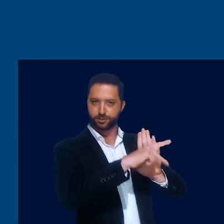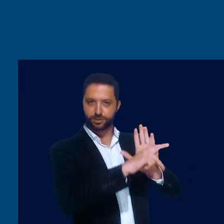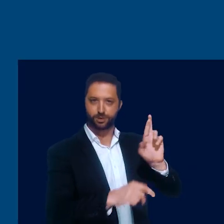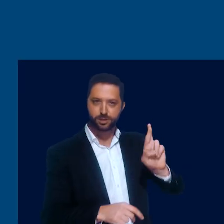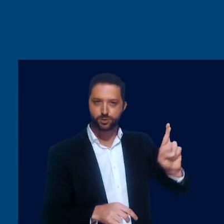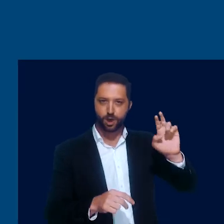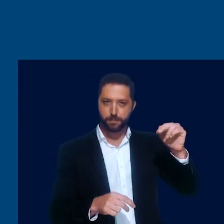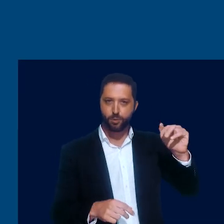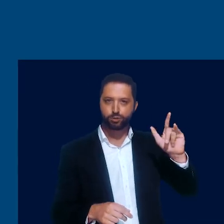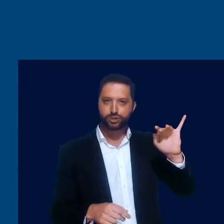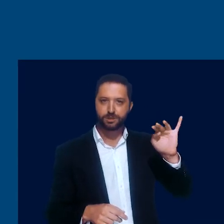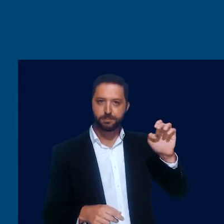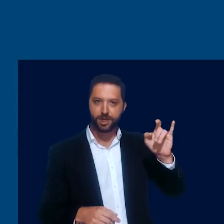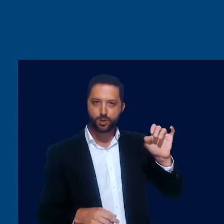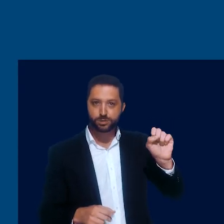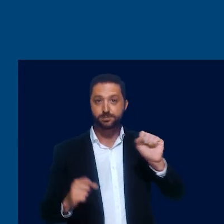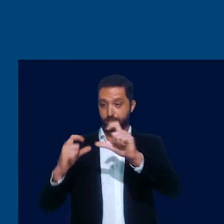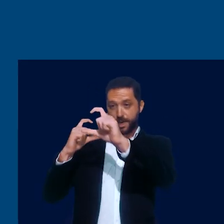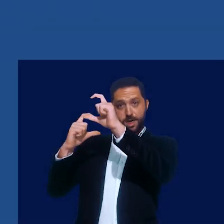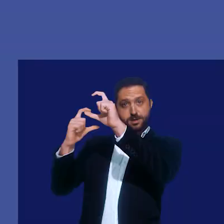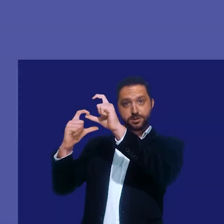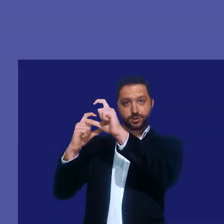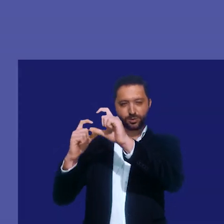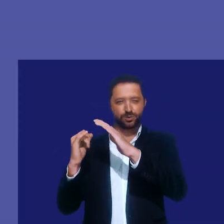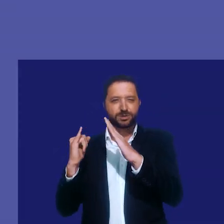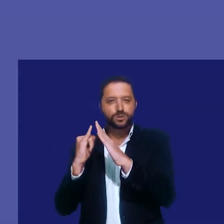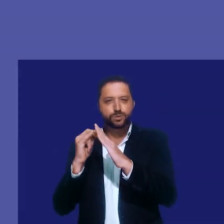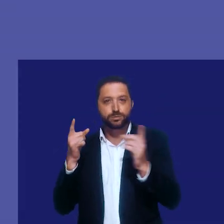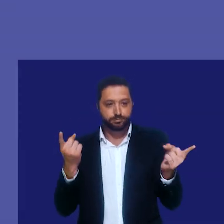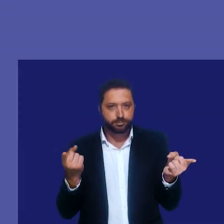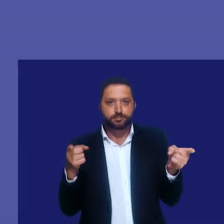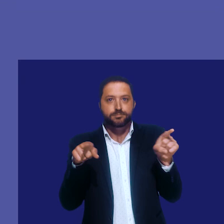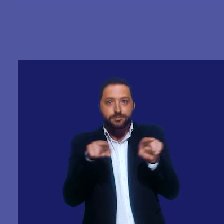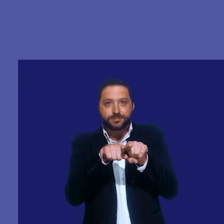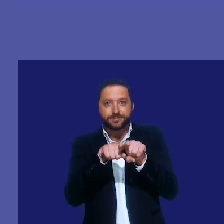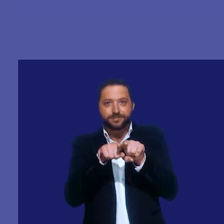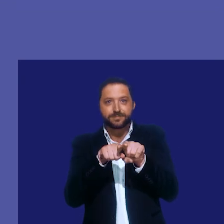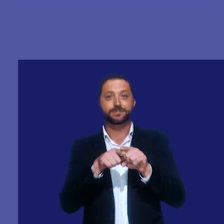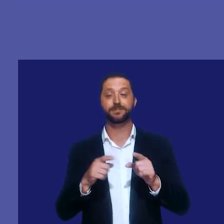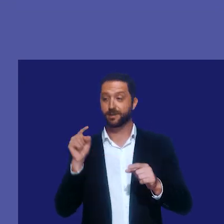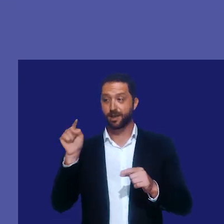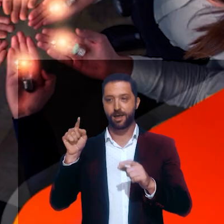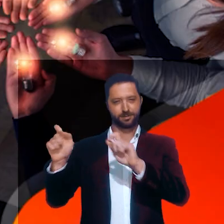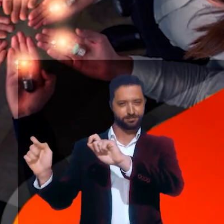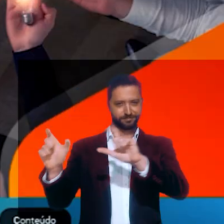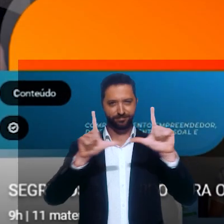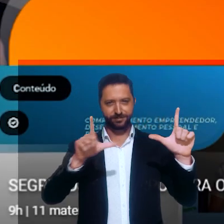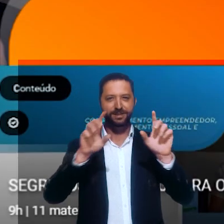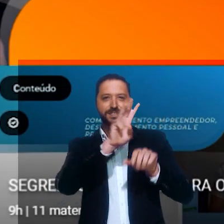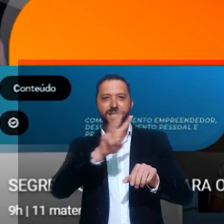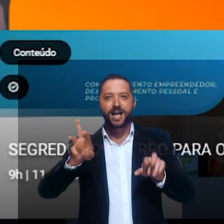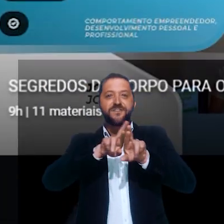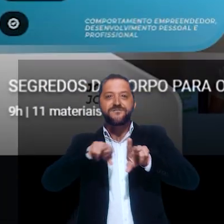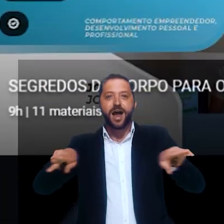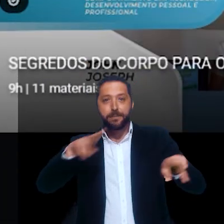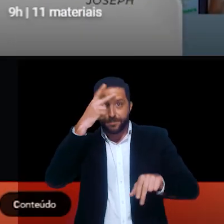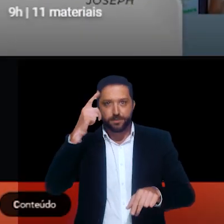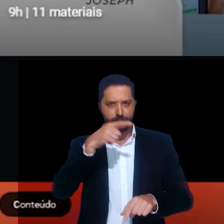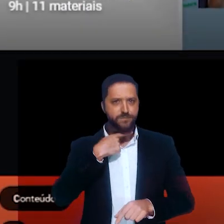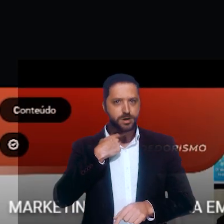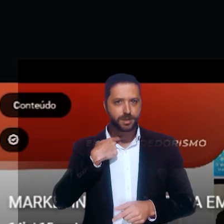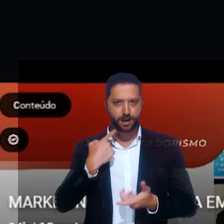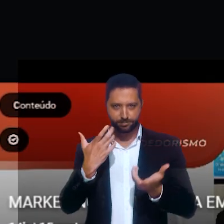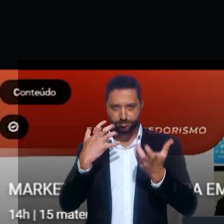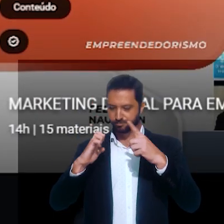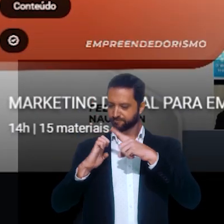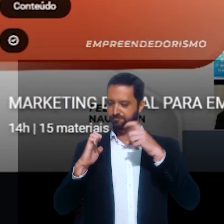O projeto Ressoar Multimeios uniu forças com o Instituto Êxito de Empreendedorismo, que abriu sua plataforma para todos